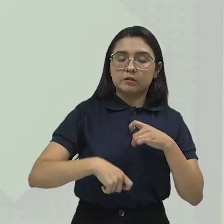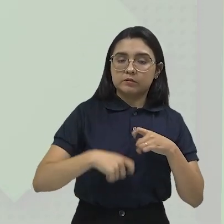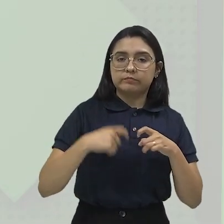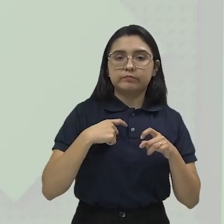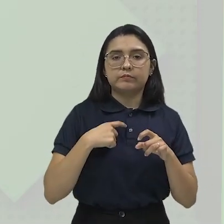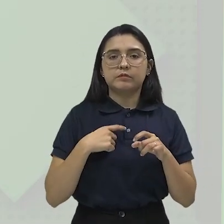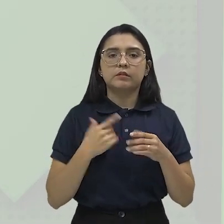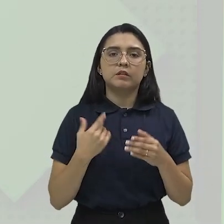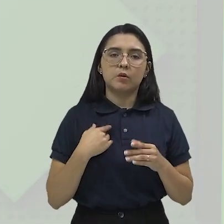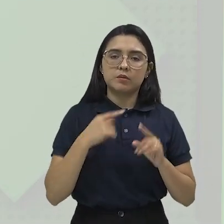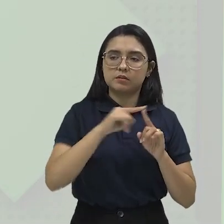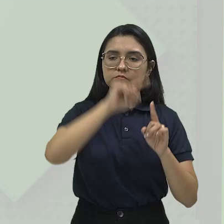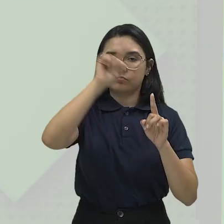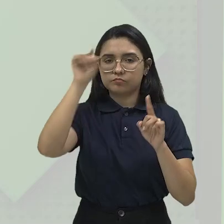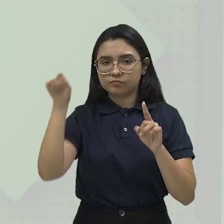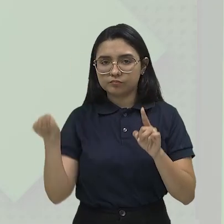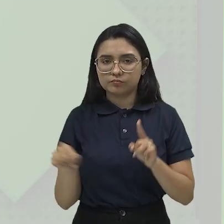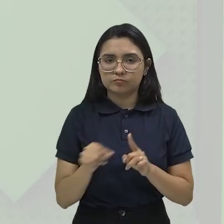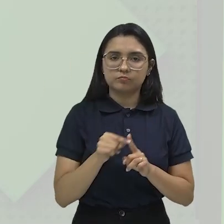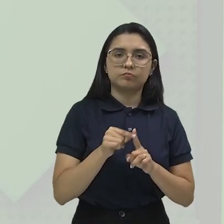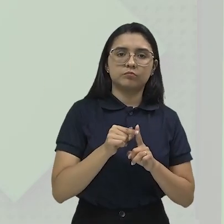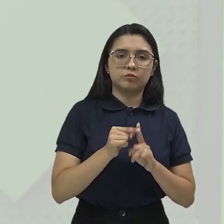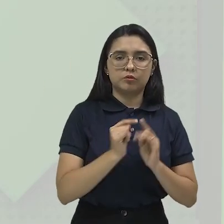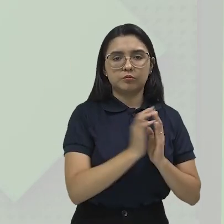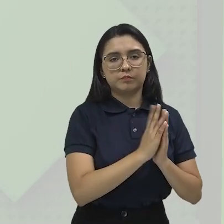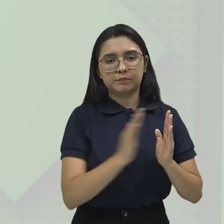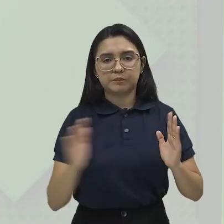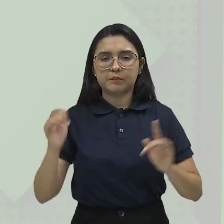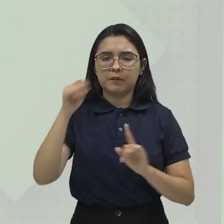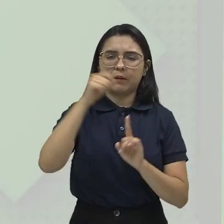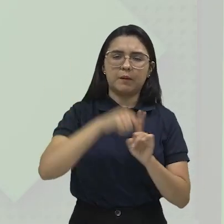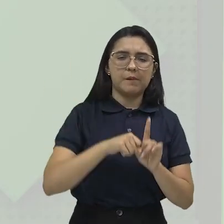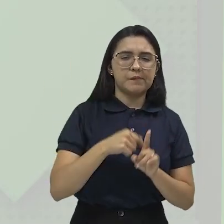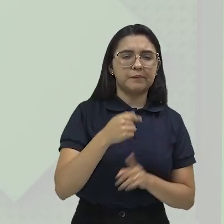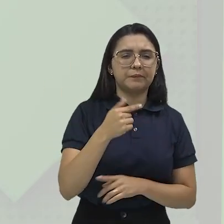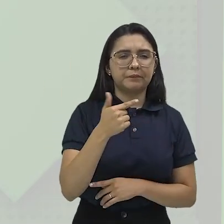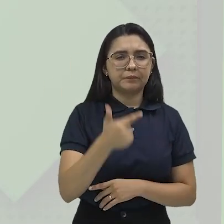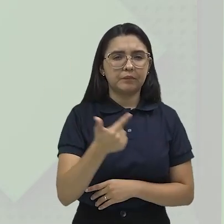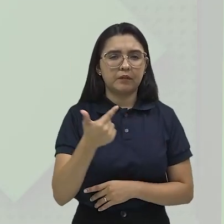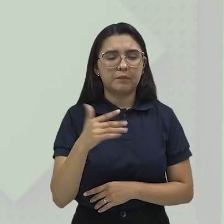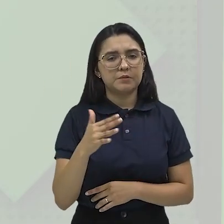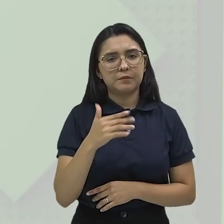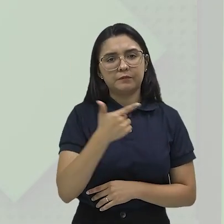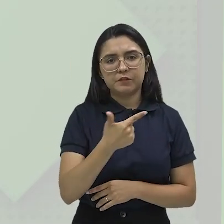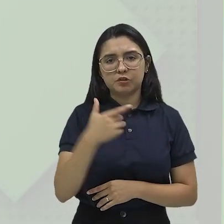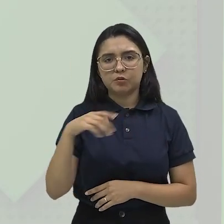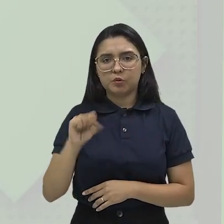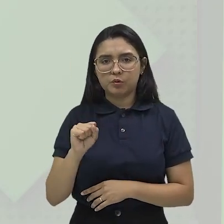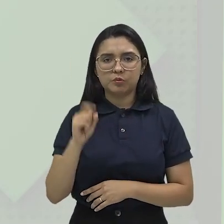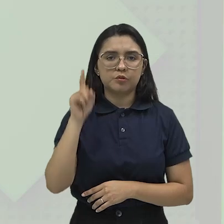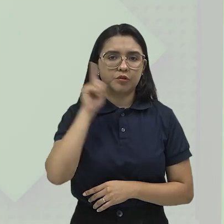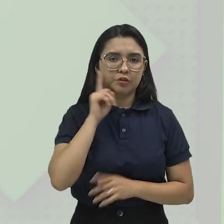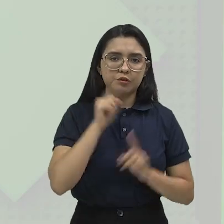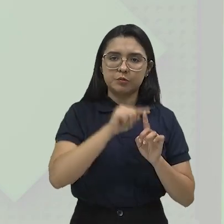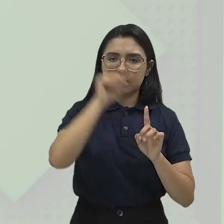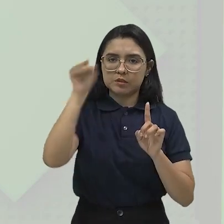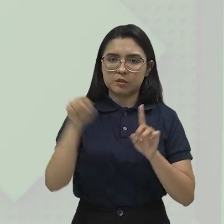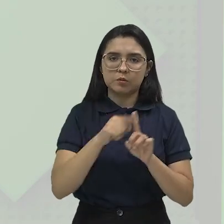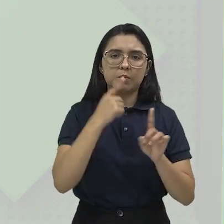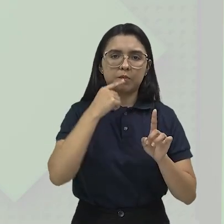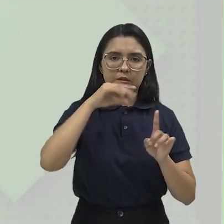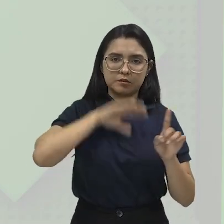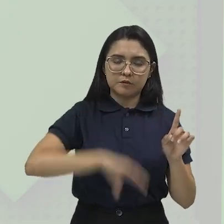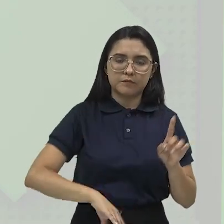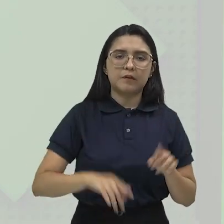ele segue durante todo aquele mês, né? Aproximadamente ali 28 dias de ciclo, e aí ela vai ter